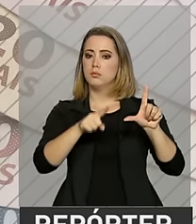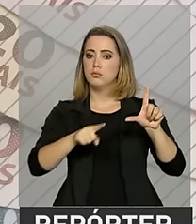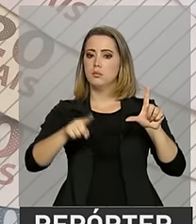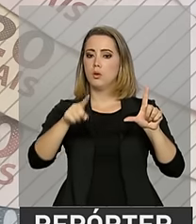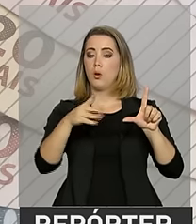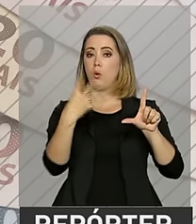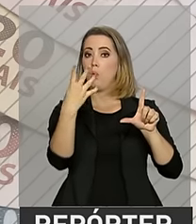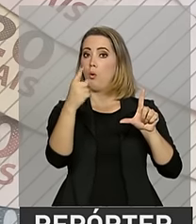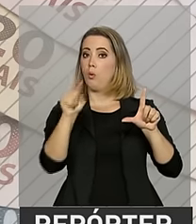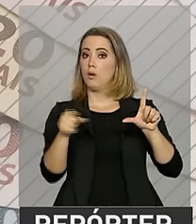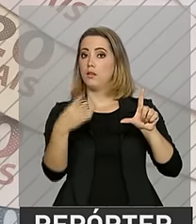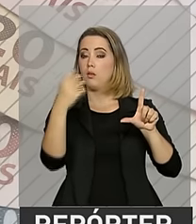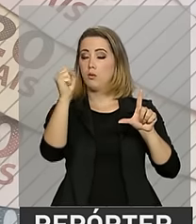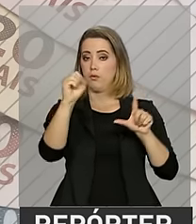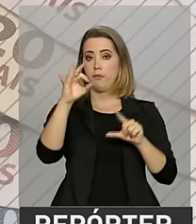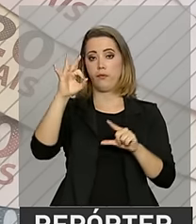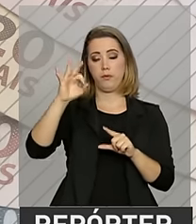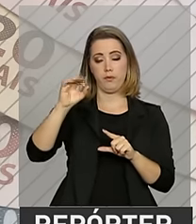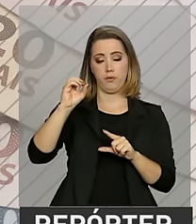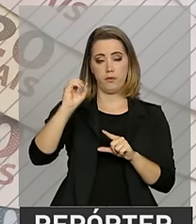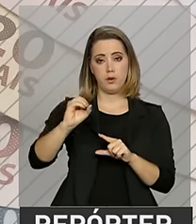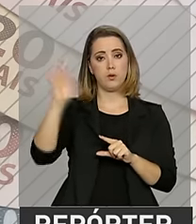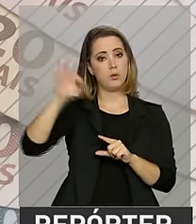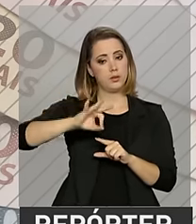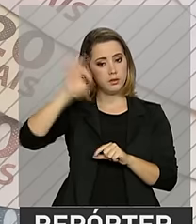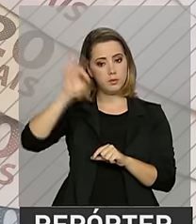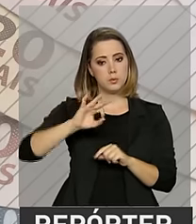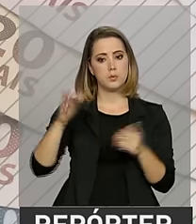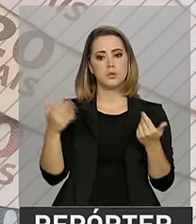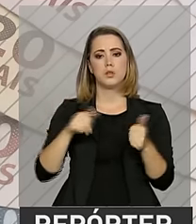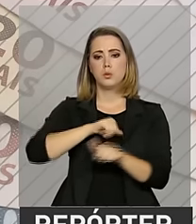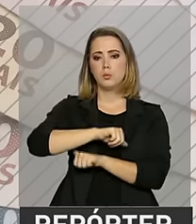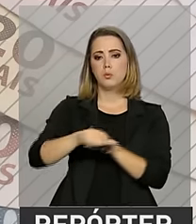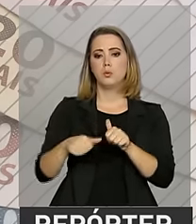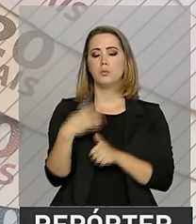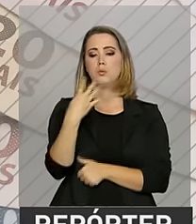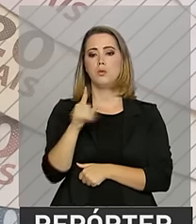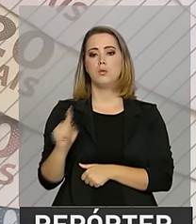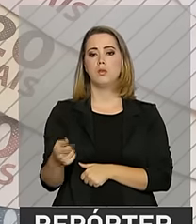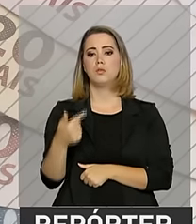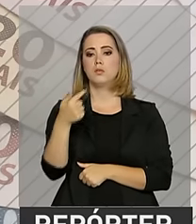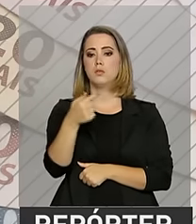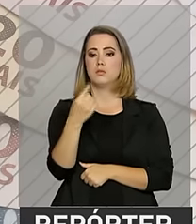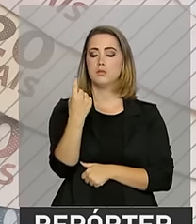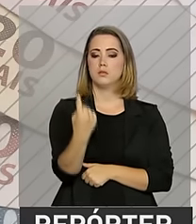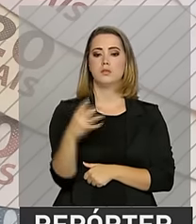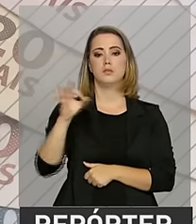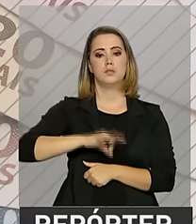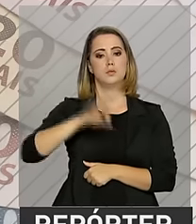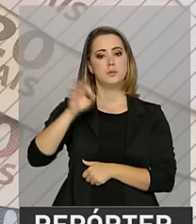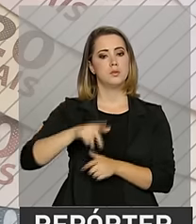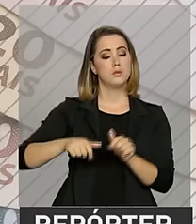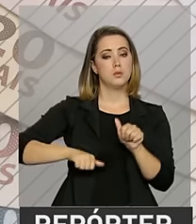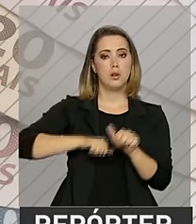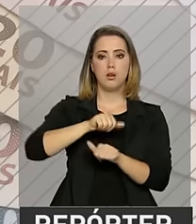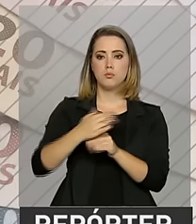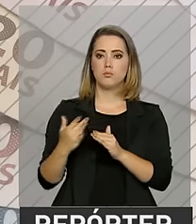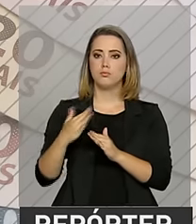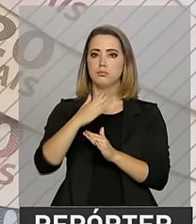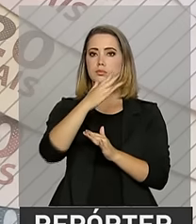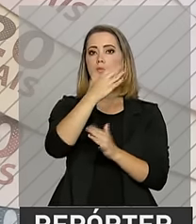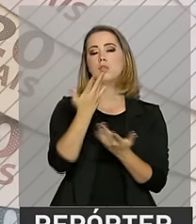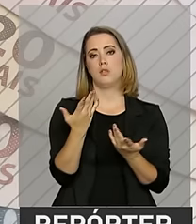4,80 para 4,71 por. ao mês esse indicador estava em 4,85 para